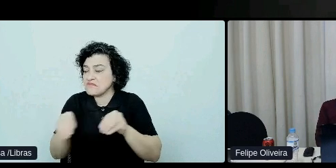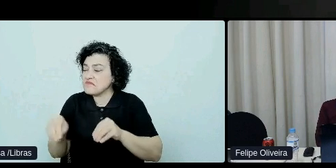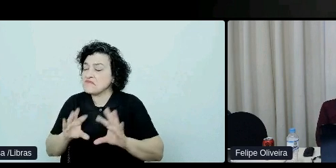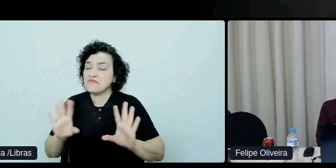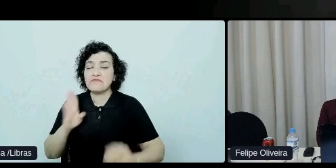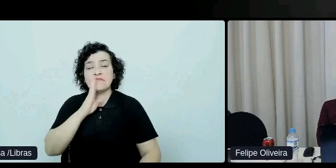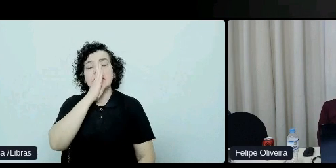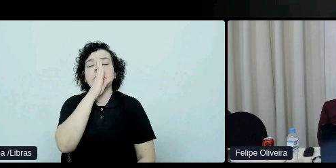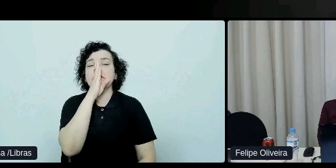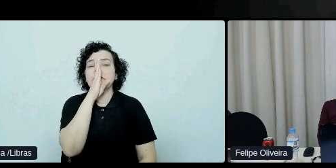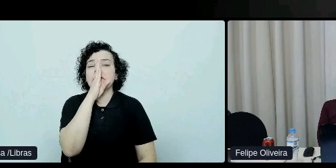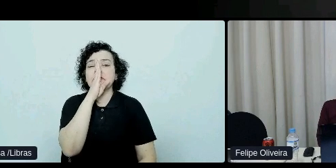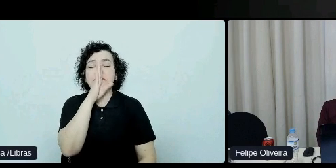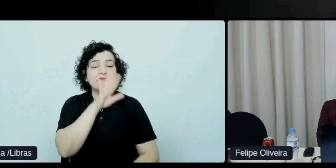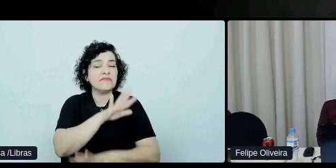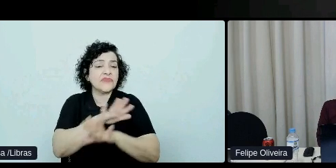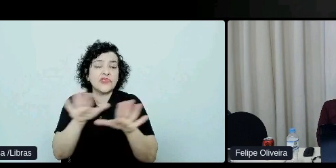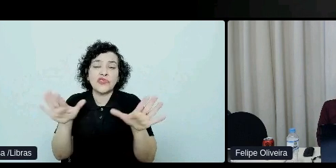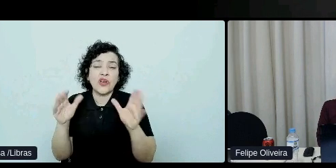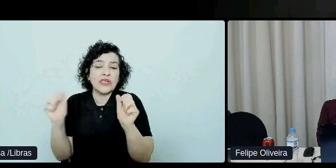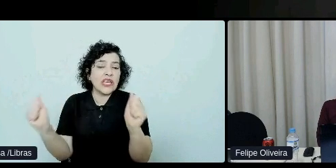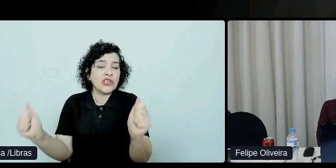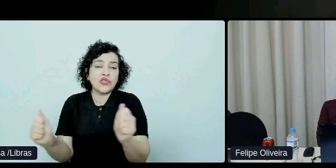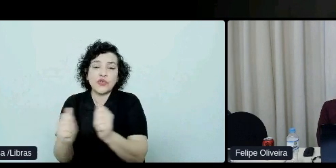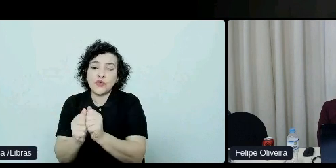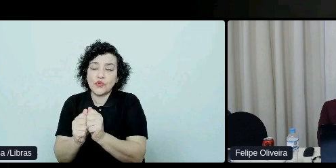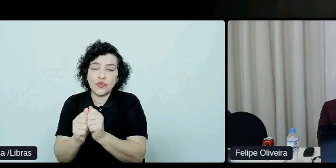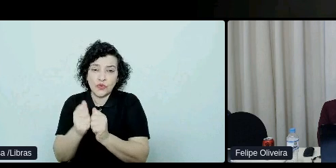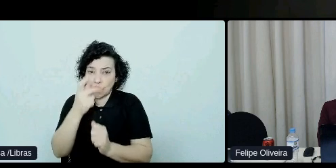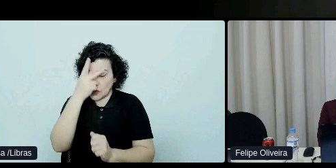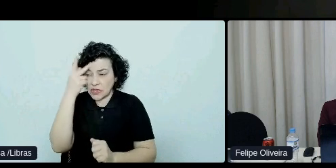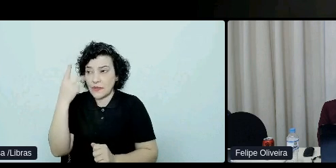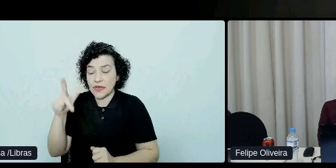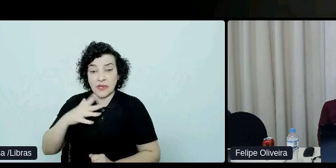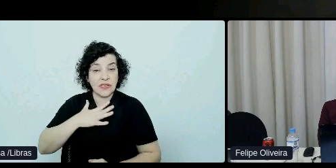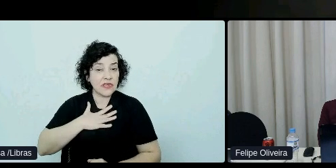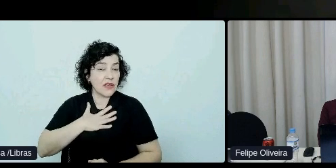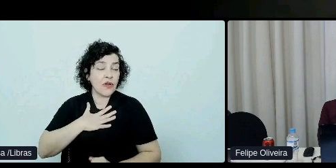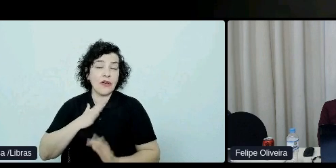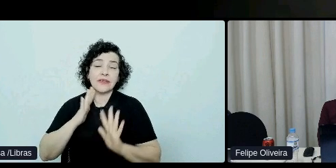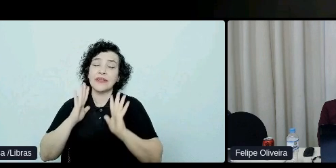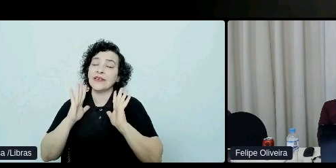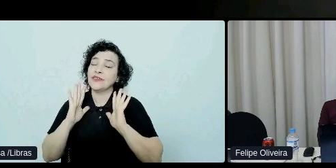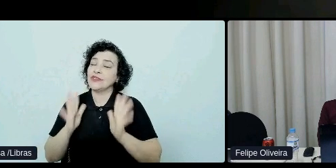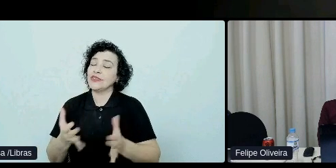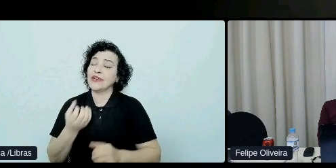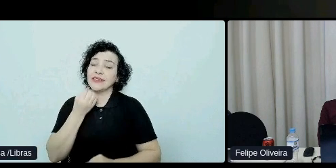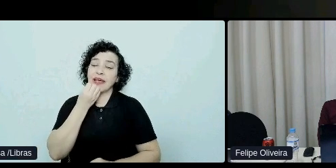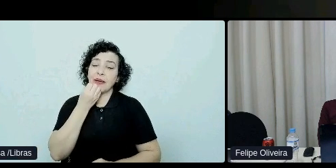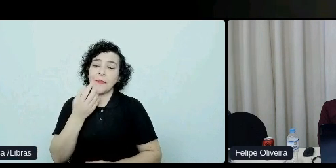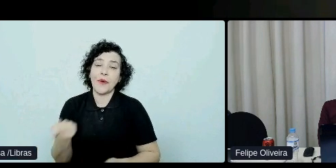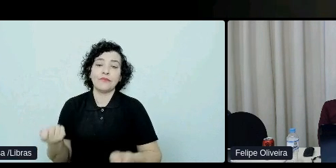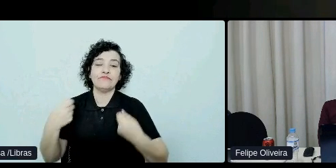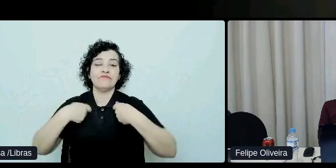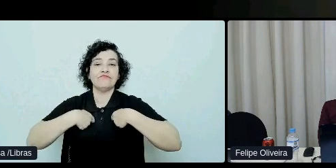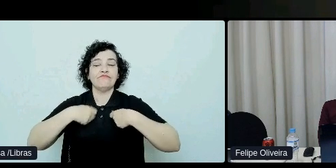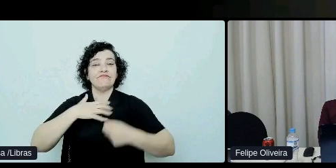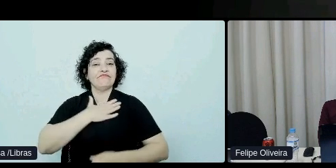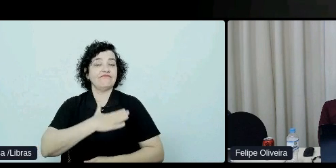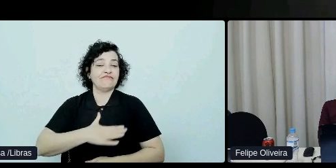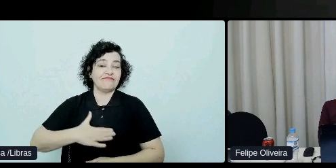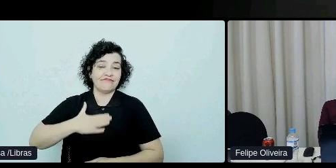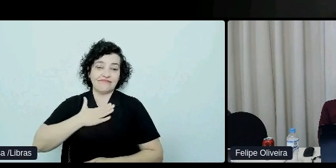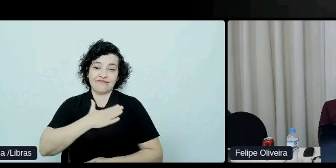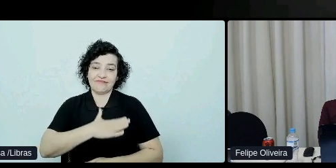quieto, você não está conversando, mas você está ali, você está junto com outra pessoa, uma pessoa que você gosta, essa companhia faz muito bem, sabe? Nem sempre a companhia tem